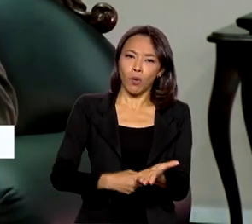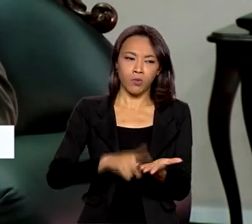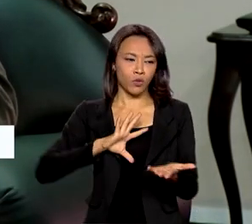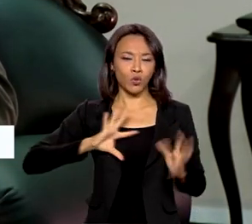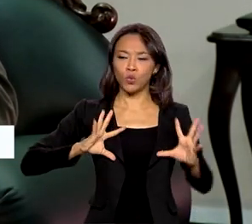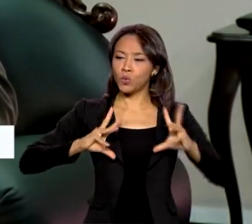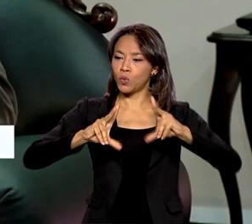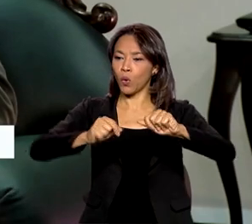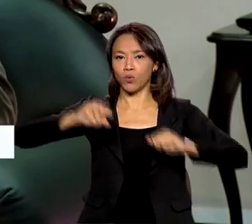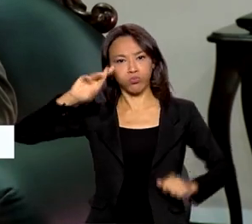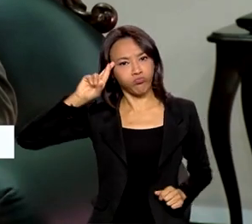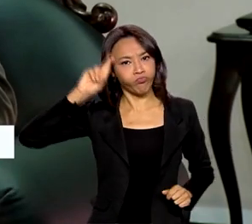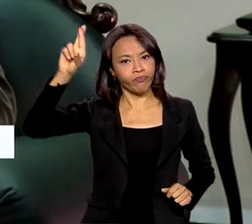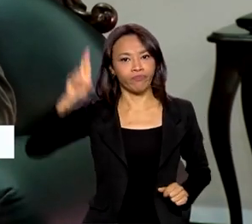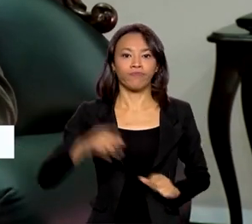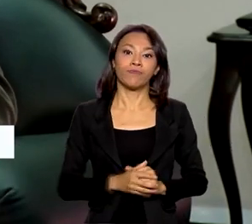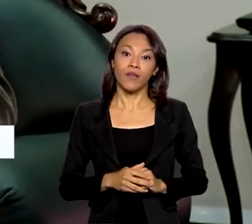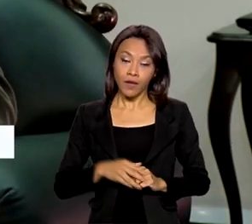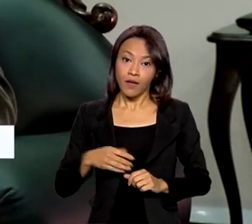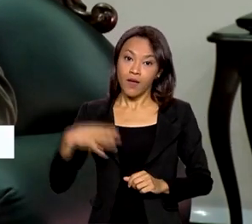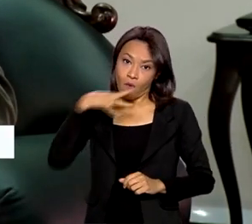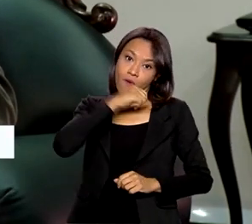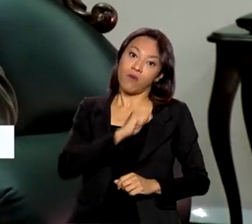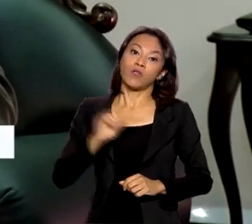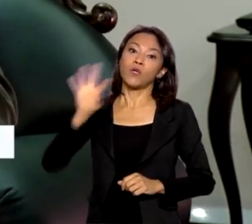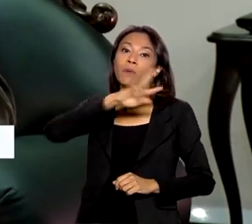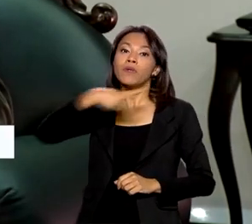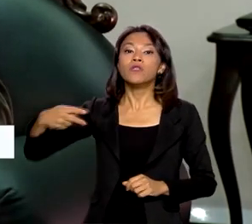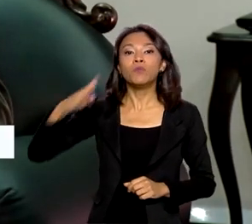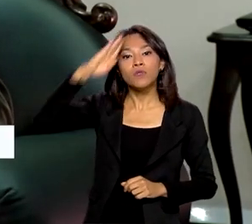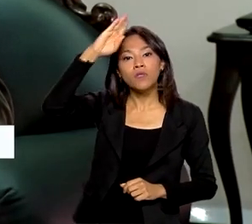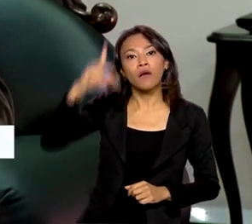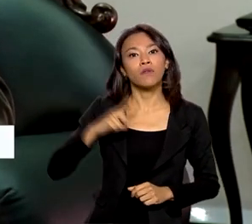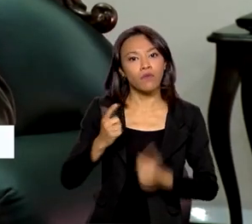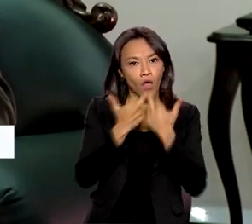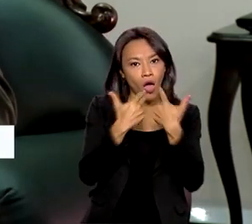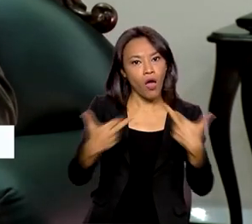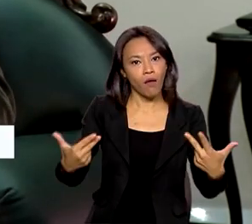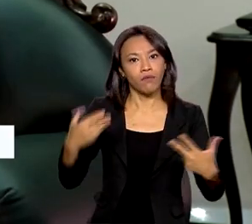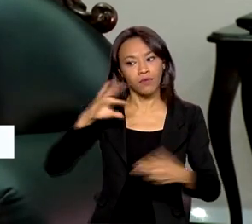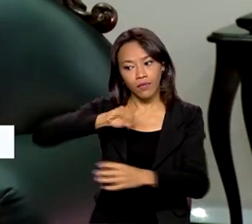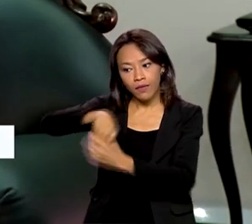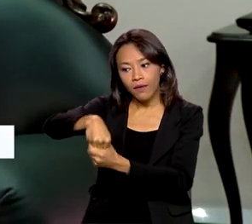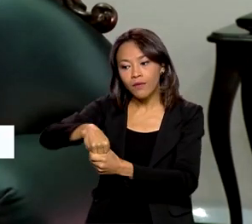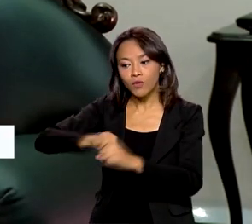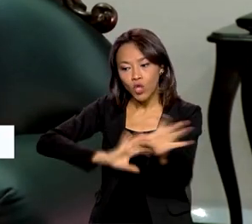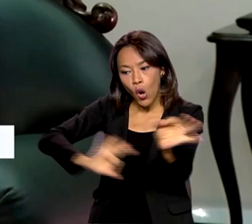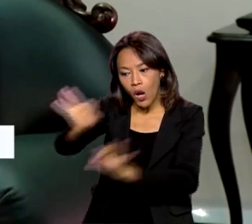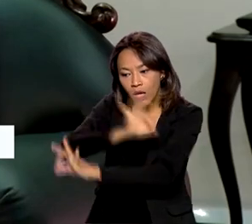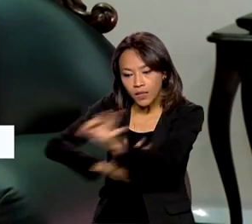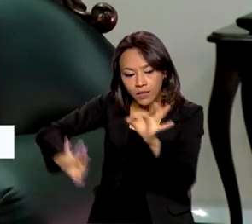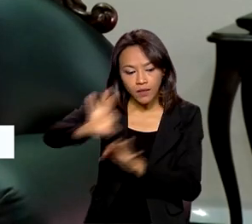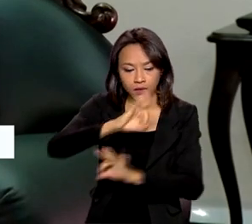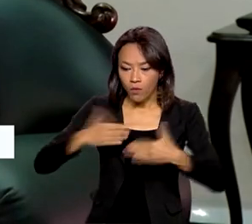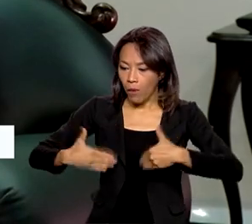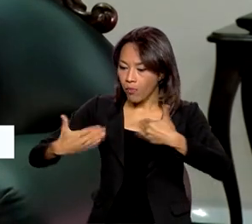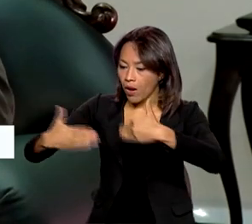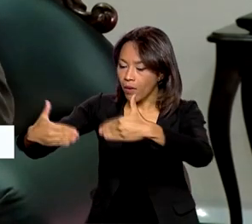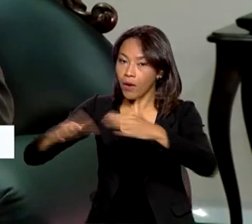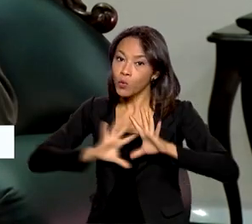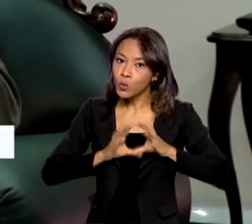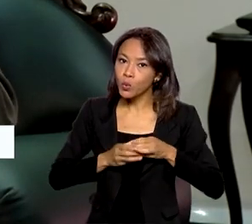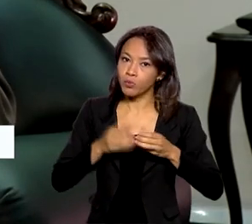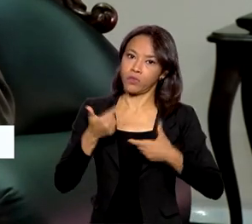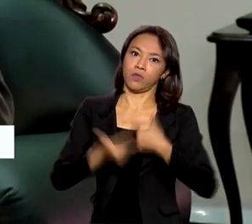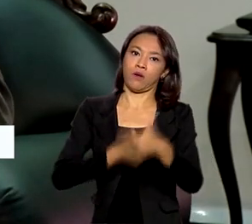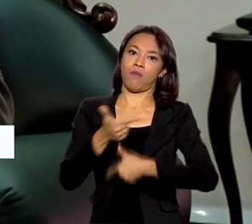acho que o presidente bolsonaro ele inovou na formação dos Ministérios na forma com que Ele montou a sua equipe